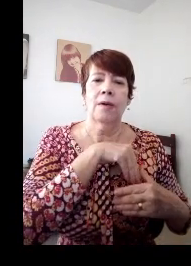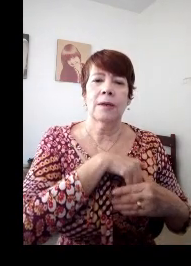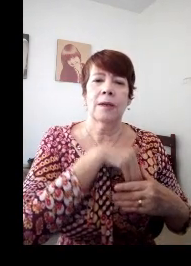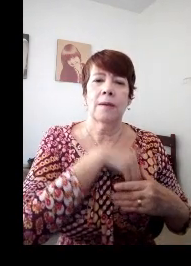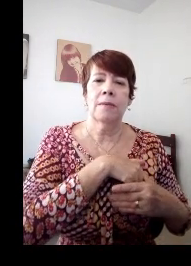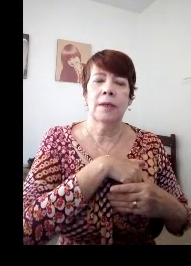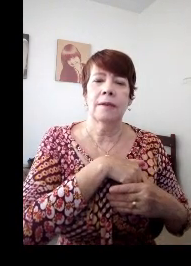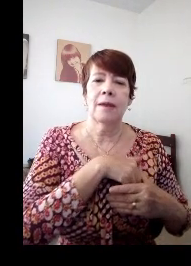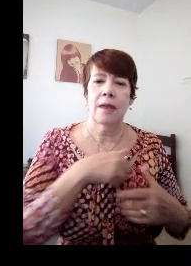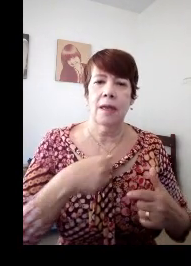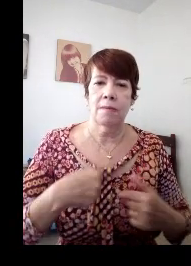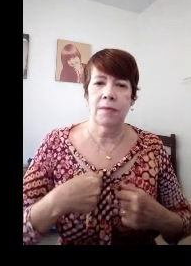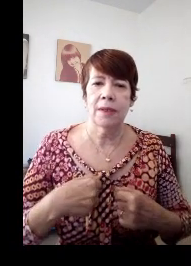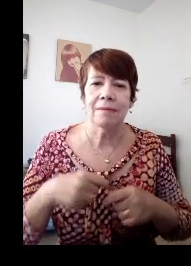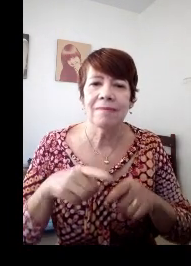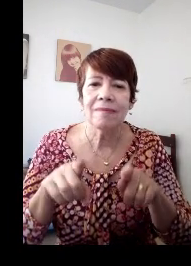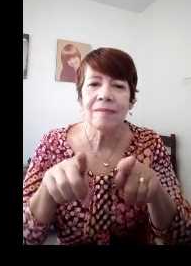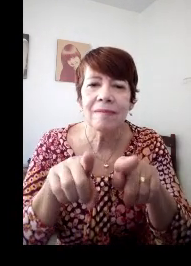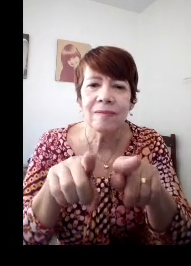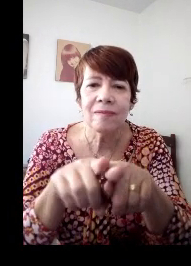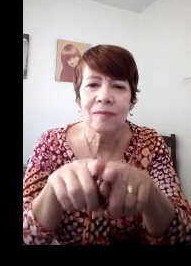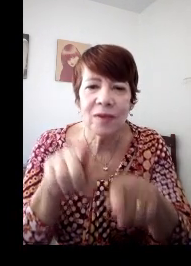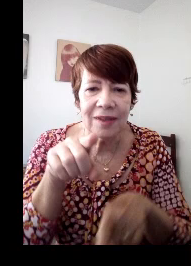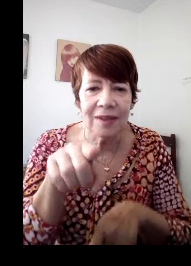habita em você.